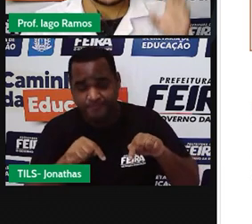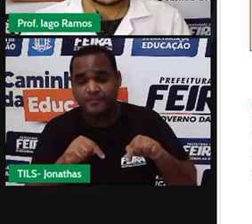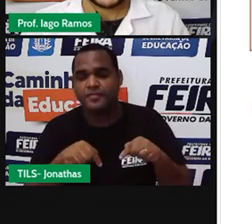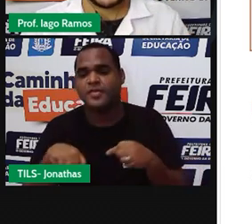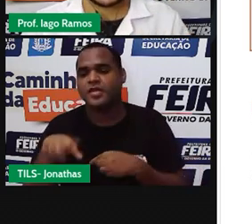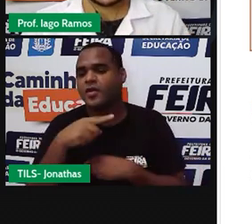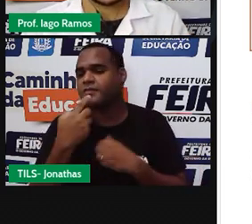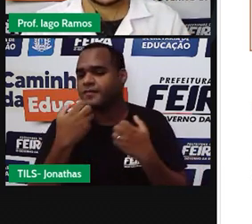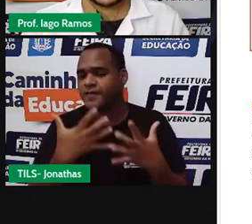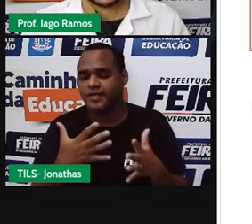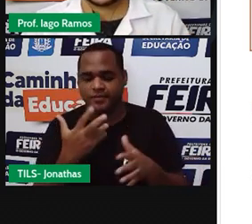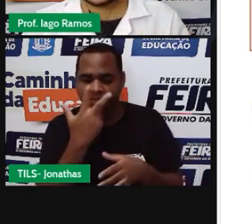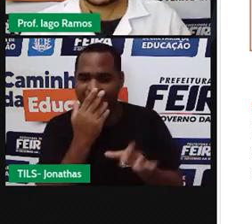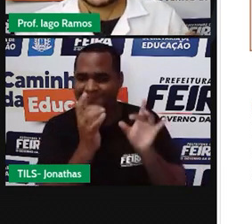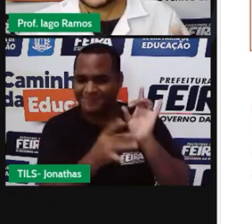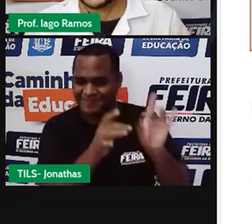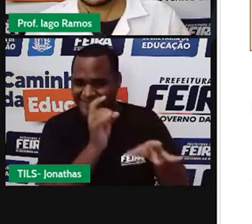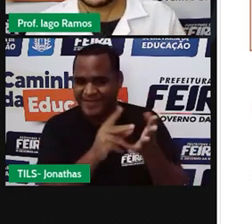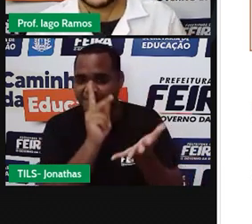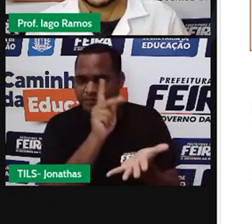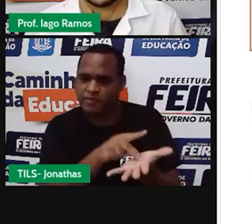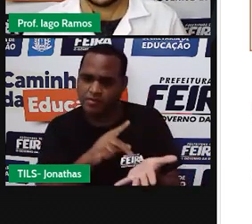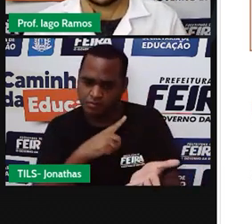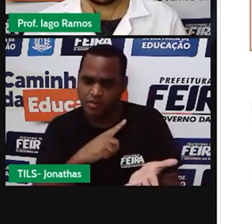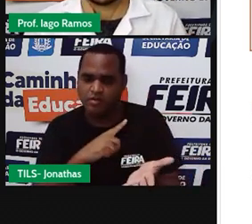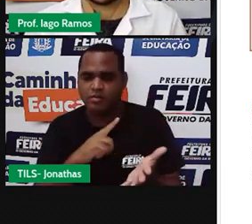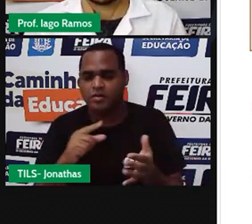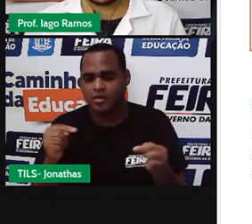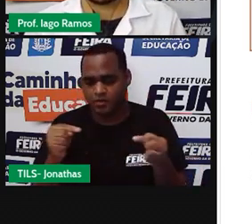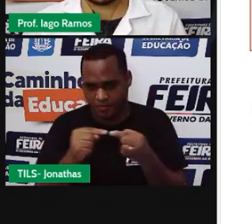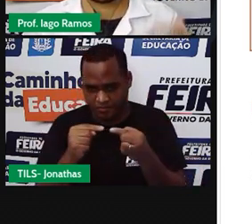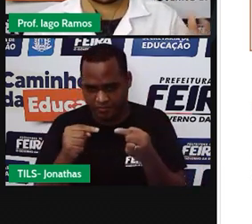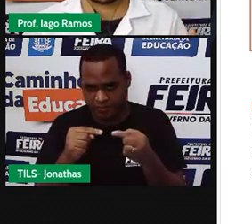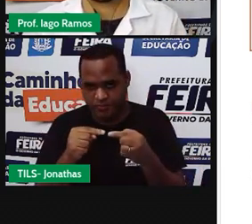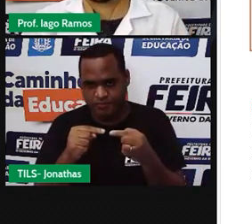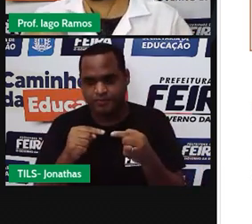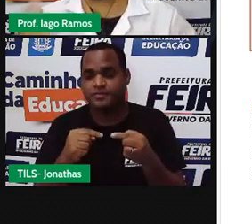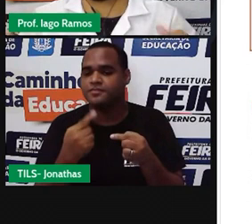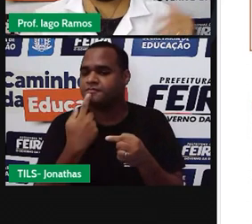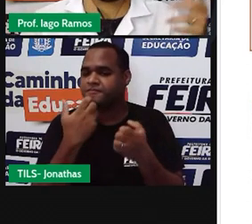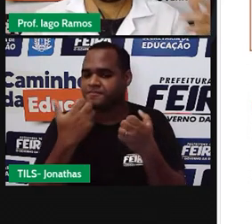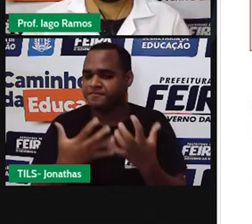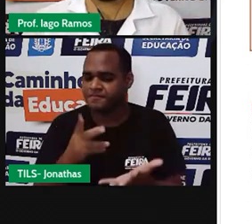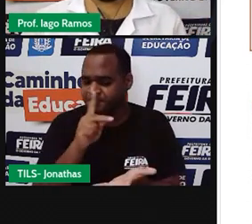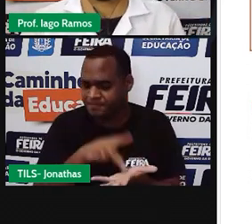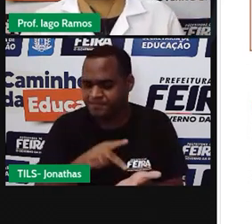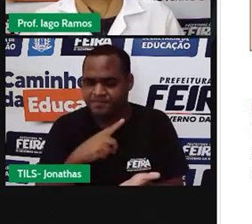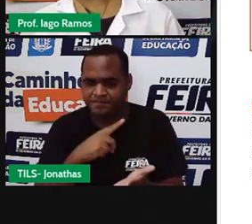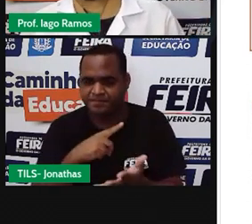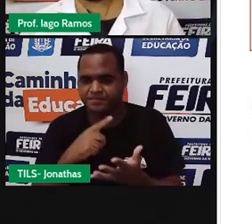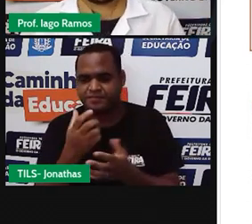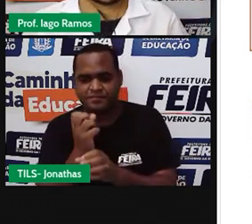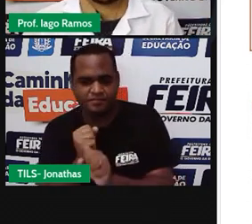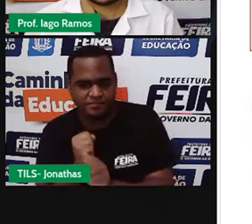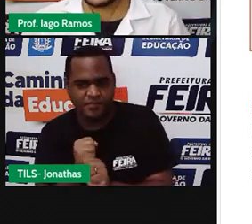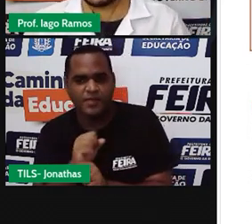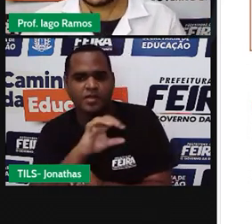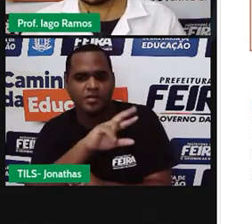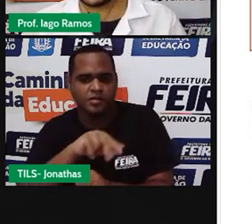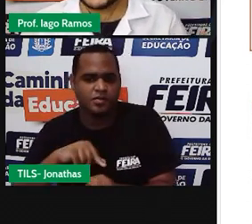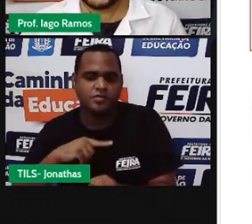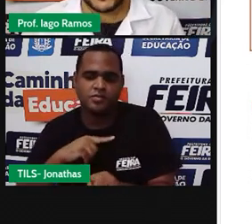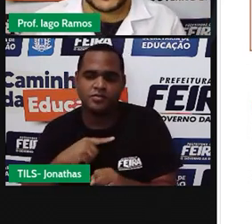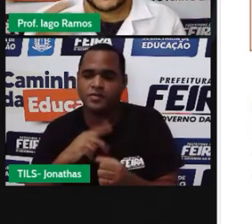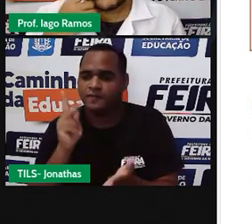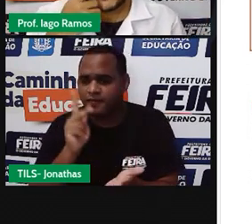vai dispensar medidas reais certo é a gente vai dispensar Quanto mede esse terreno na vida real